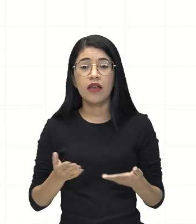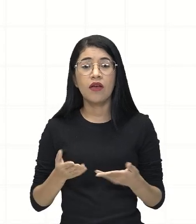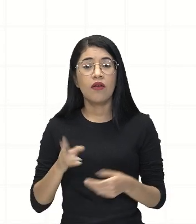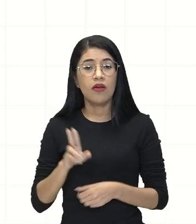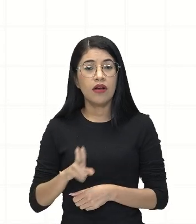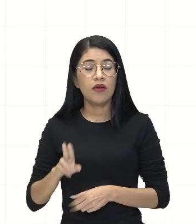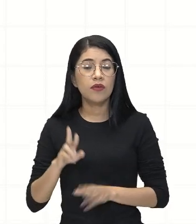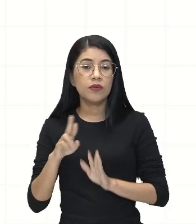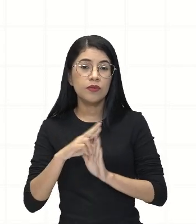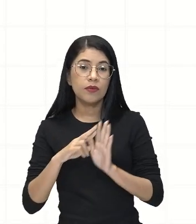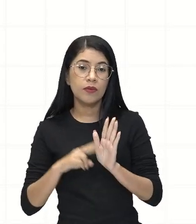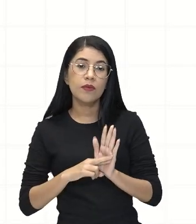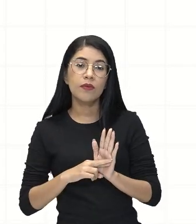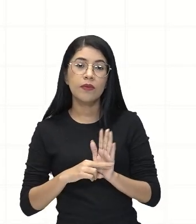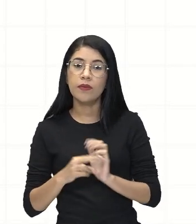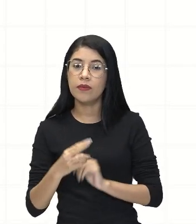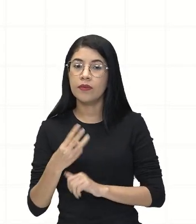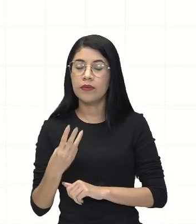propriedade